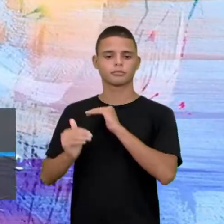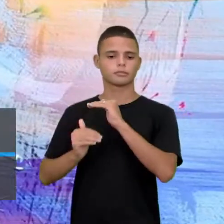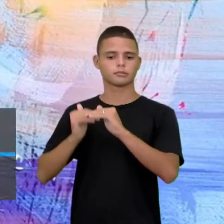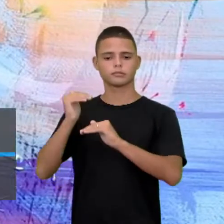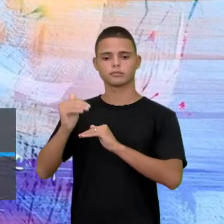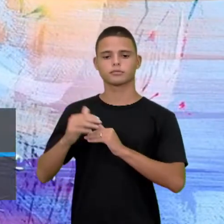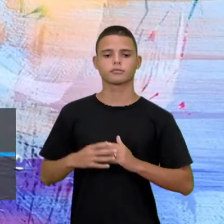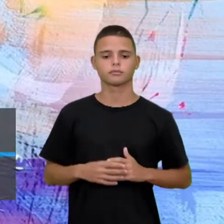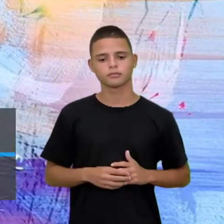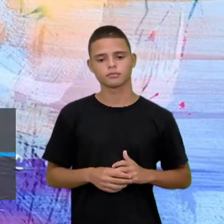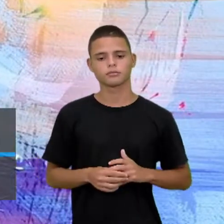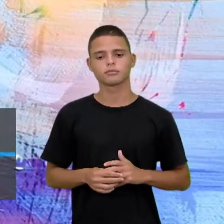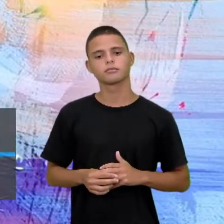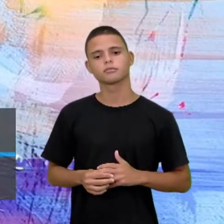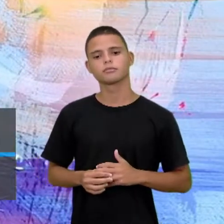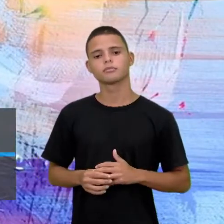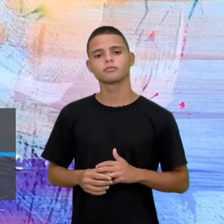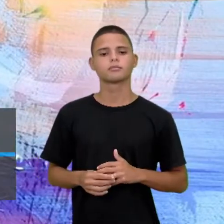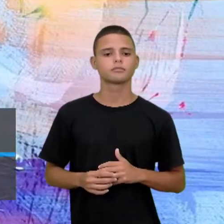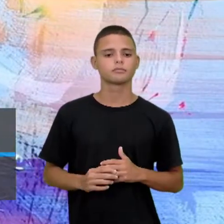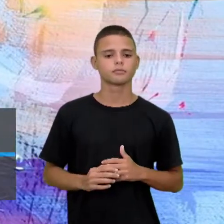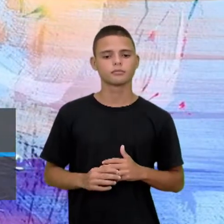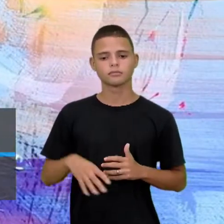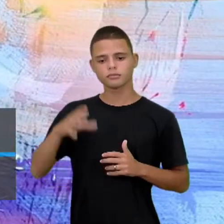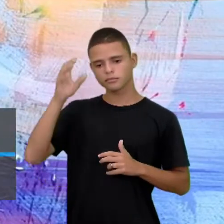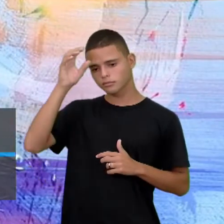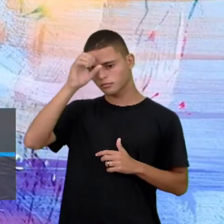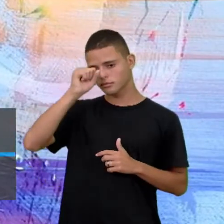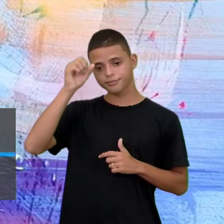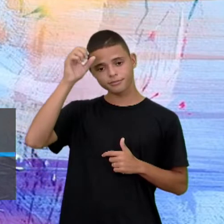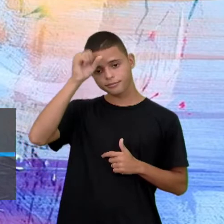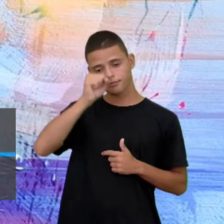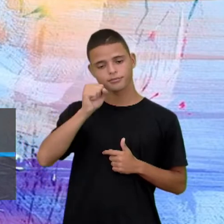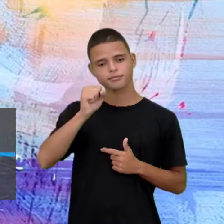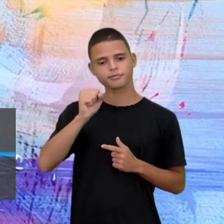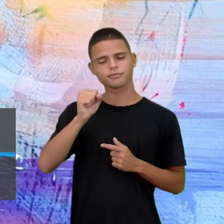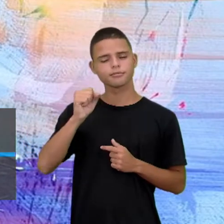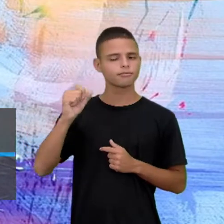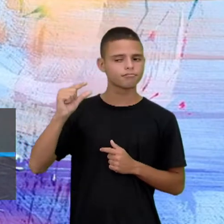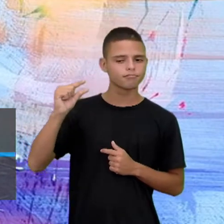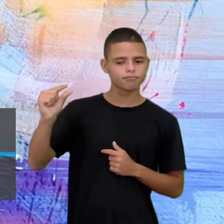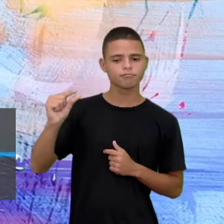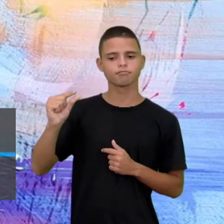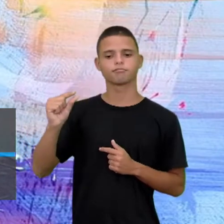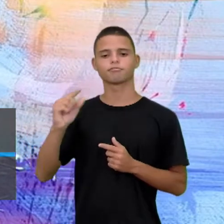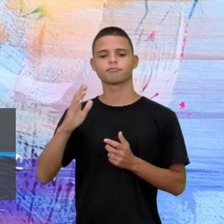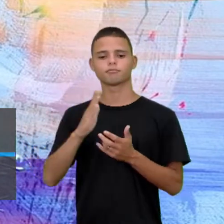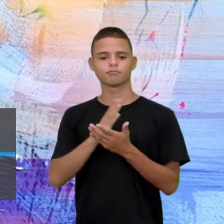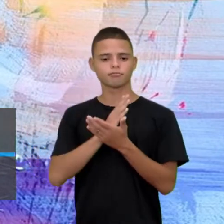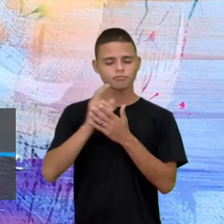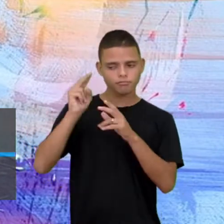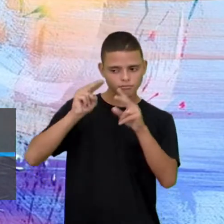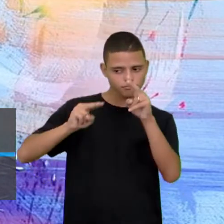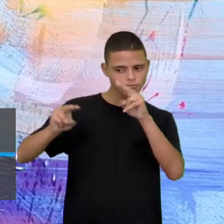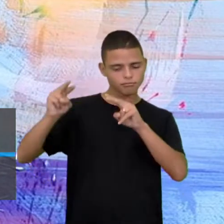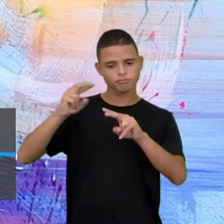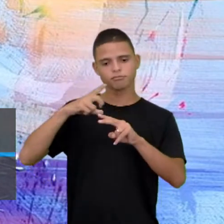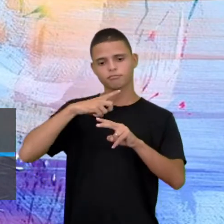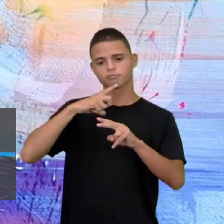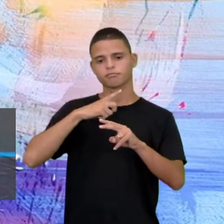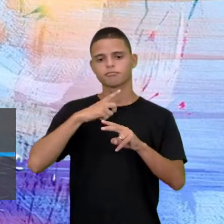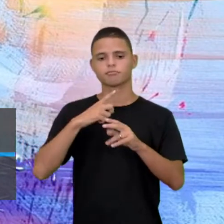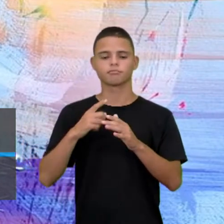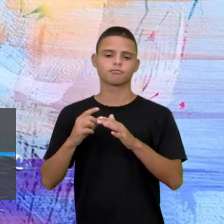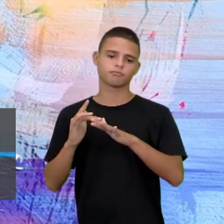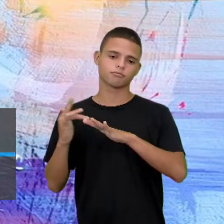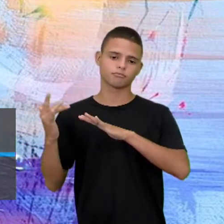nosso desenvolvimento aqui, aprendendo um pouquinho sobre esses recursos aí audiovisuais que nós temos nas redes